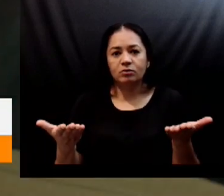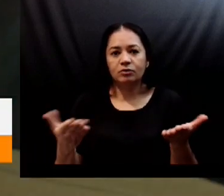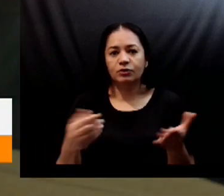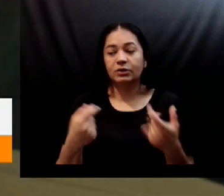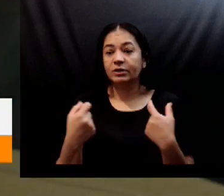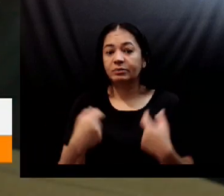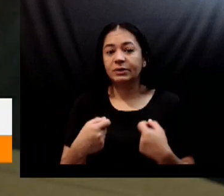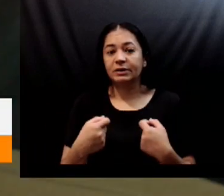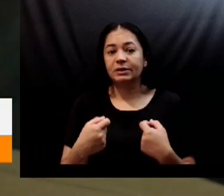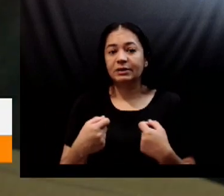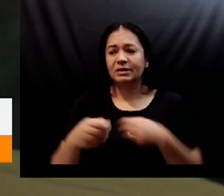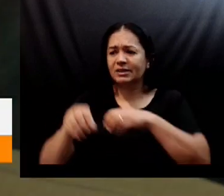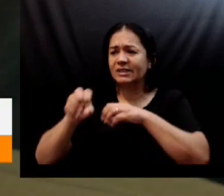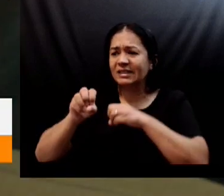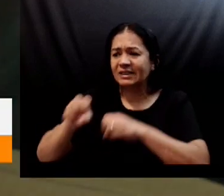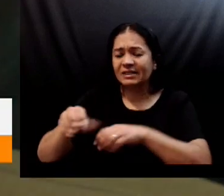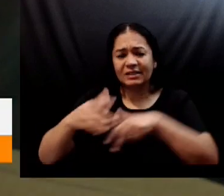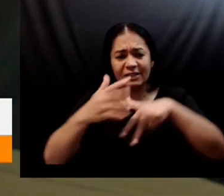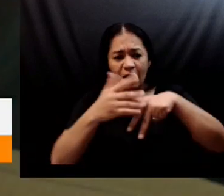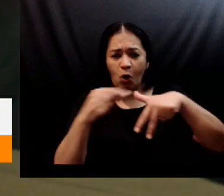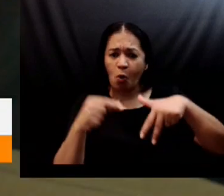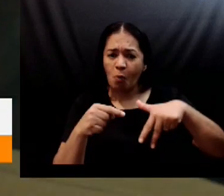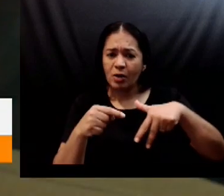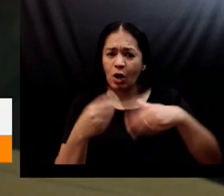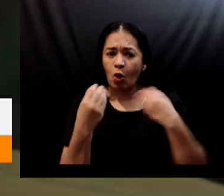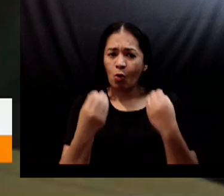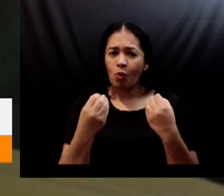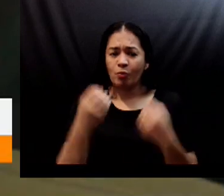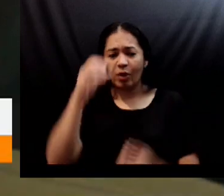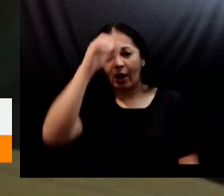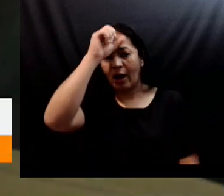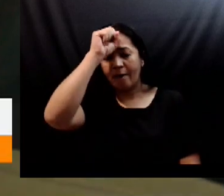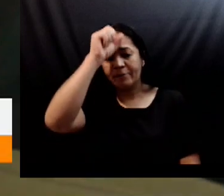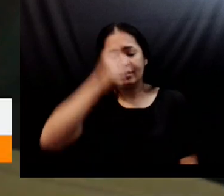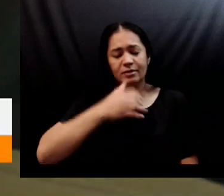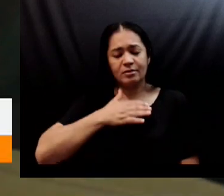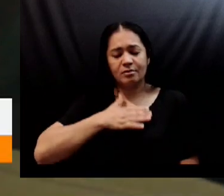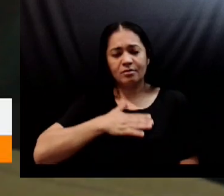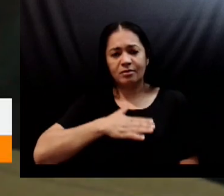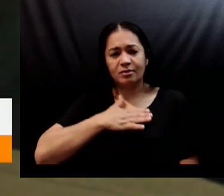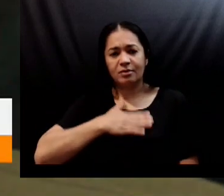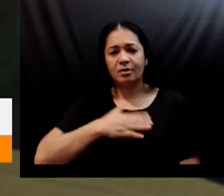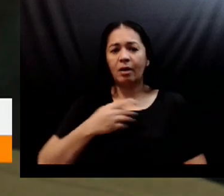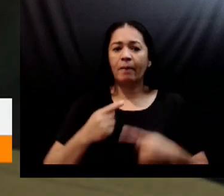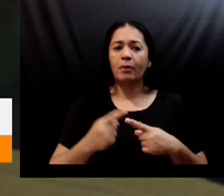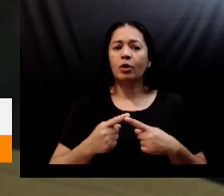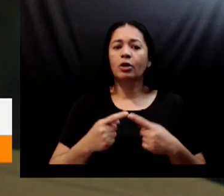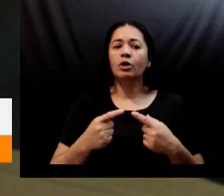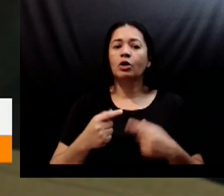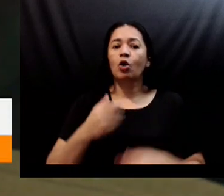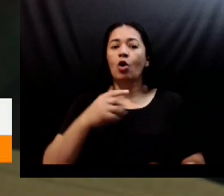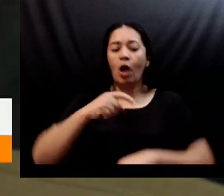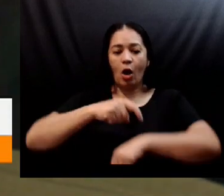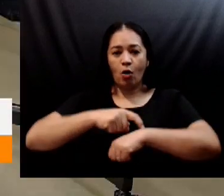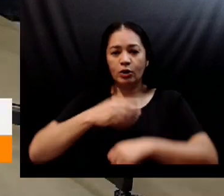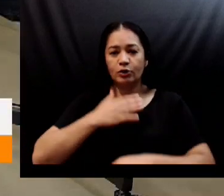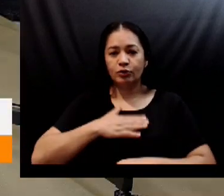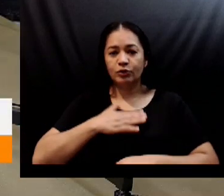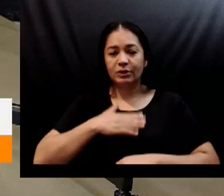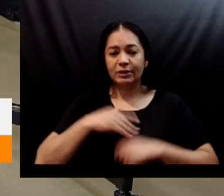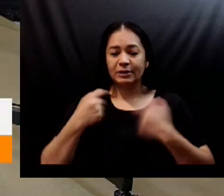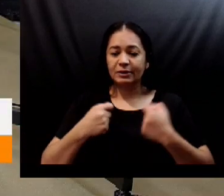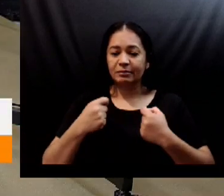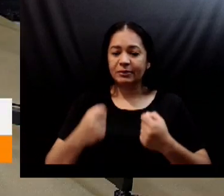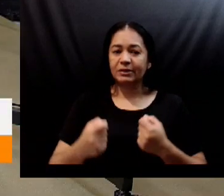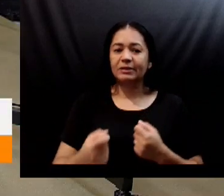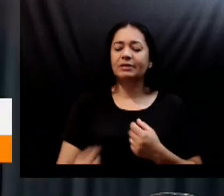os pacientes a descansar, porque o descanso ele precisa ter um retorno, é isso? É isso, a